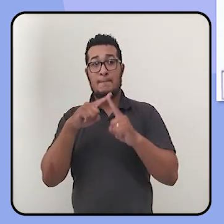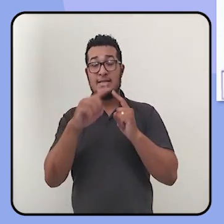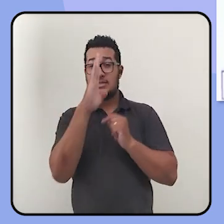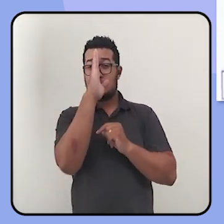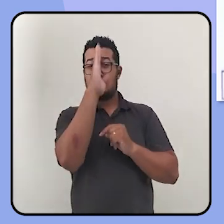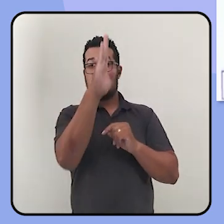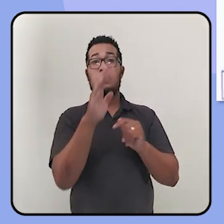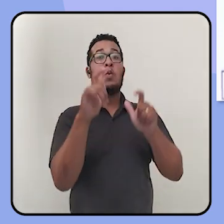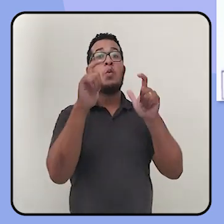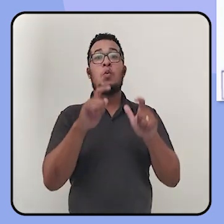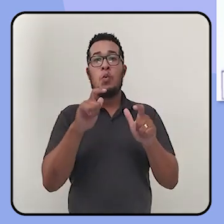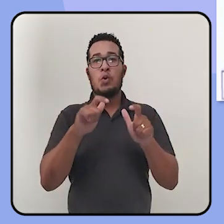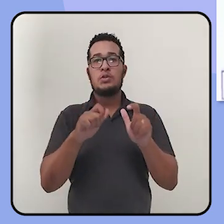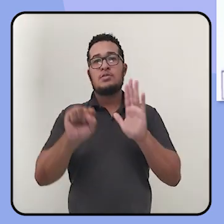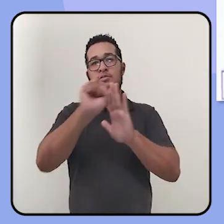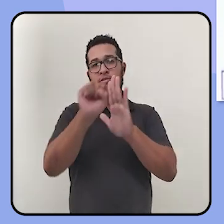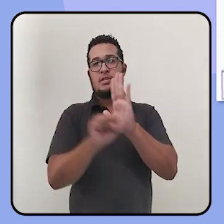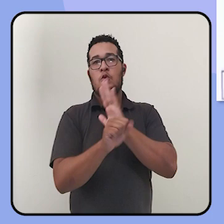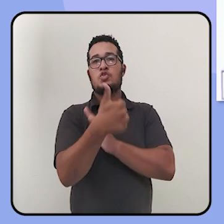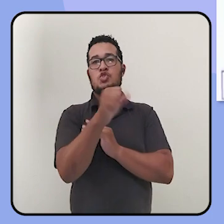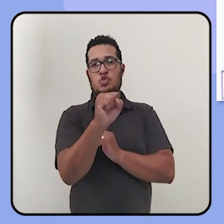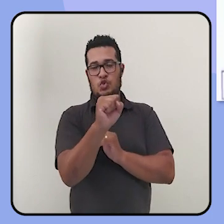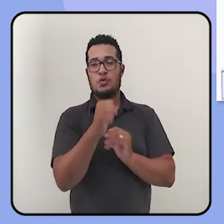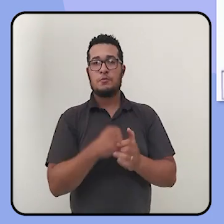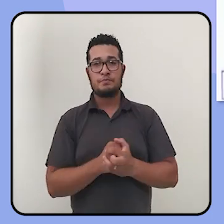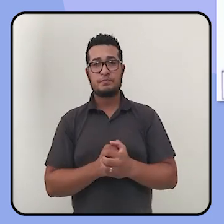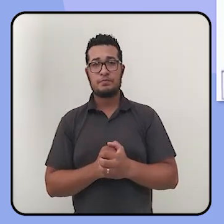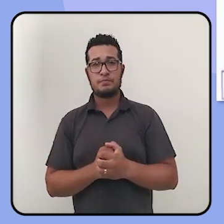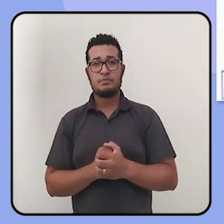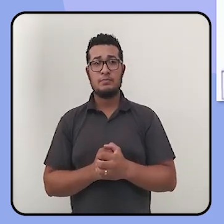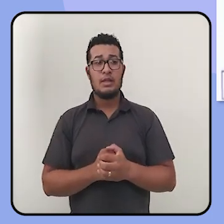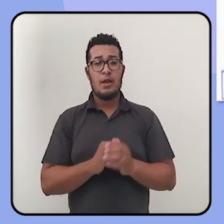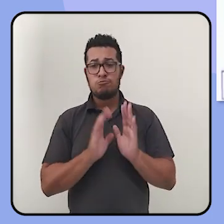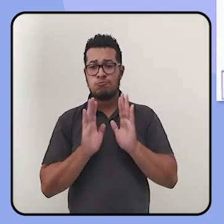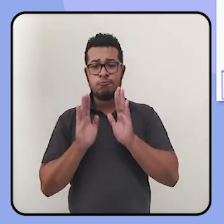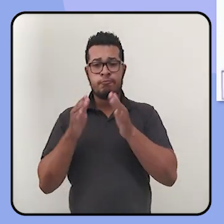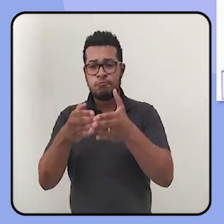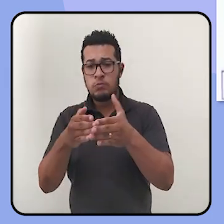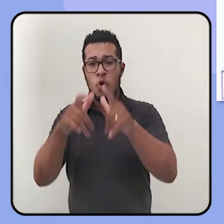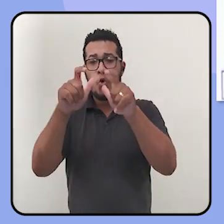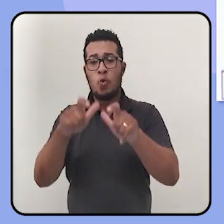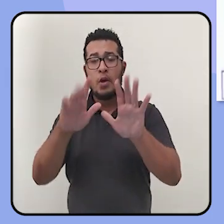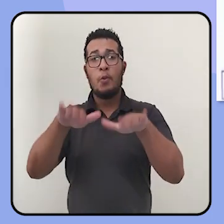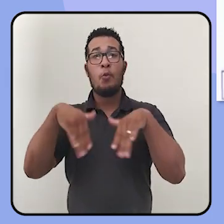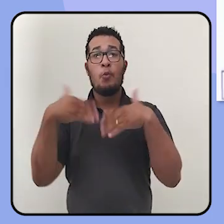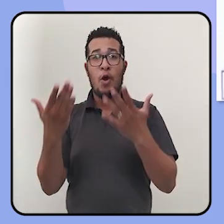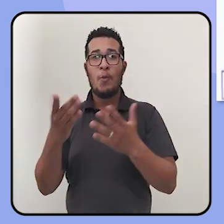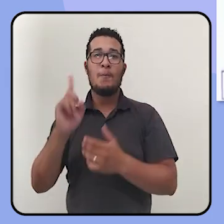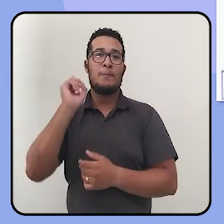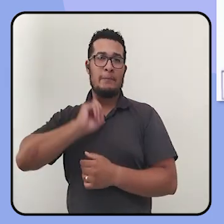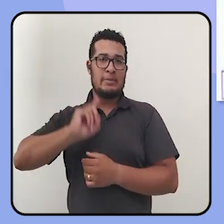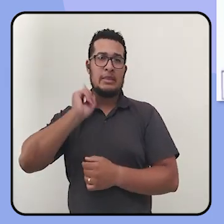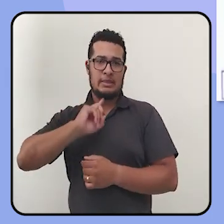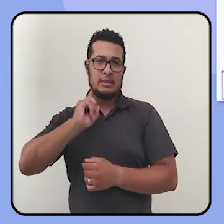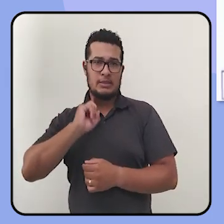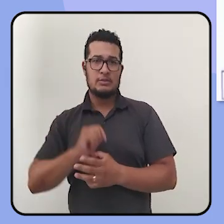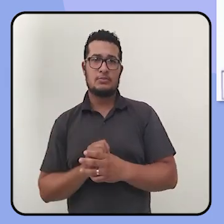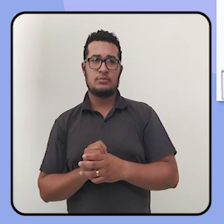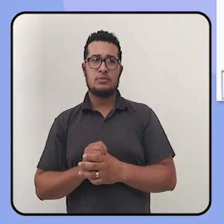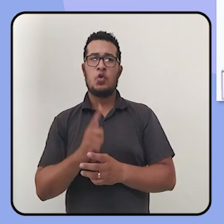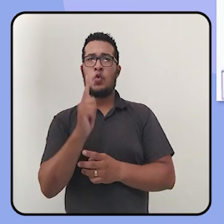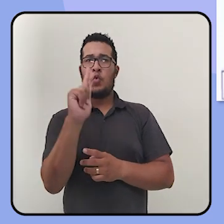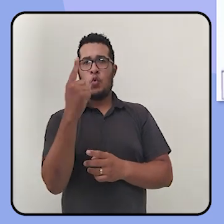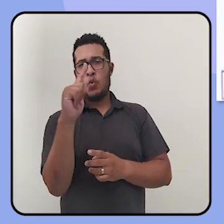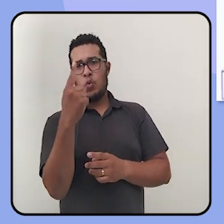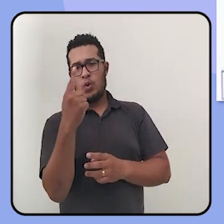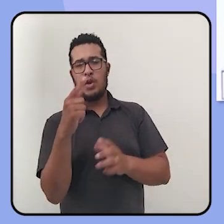para que eles pudessem morar tranquilos. Então eles andavam andando por todo o planeta e eles subiram, chegaram na Ásia, chegaram na região